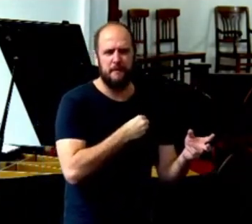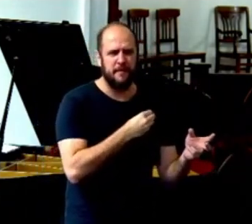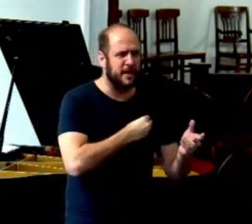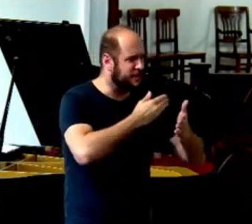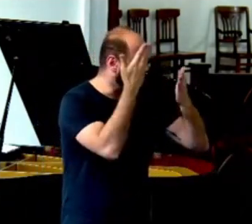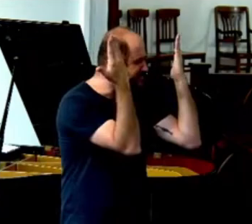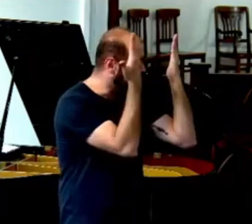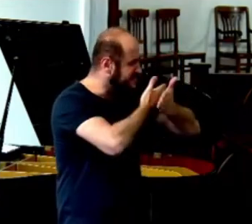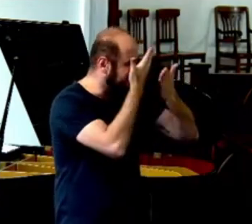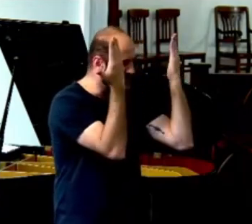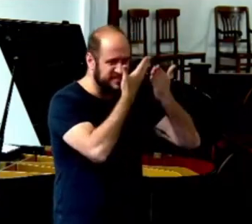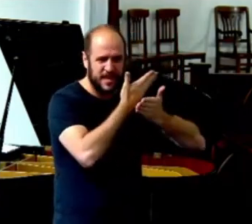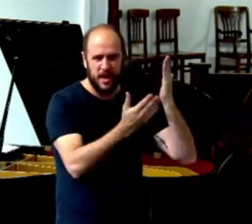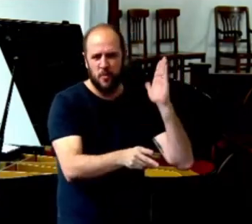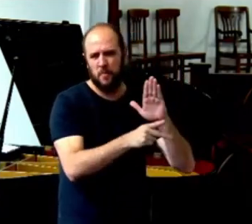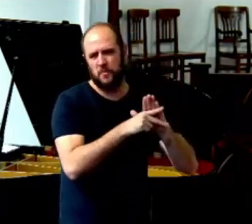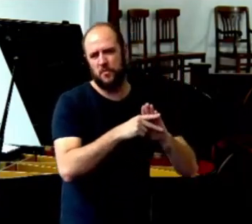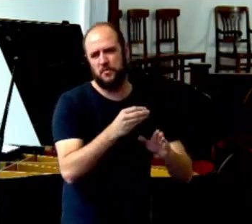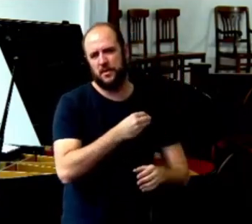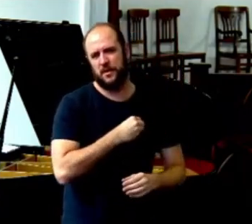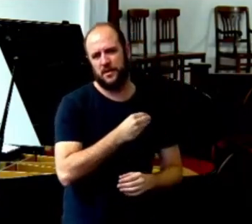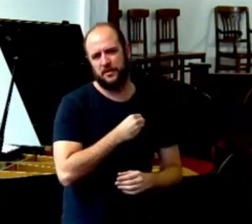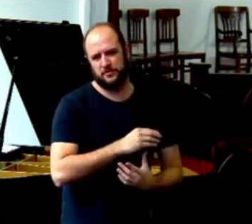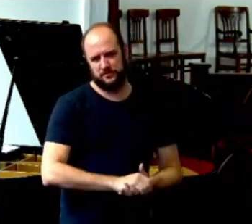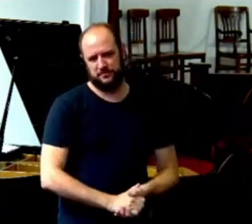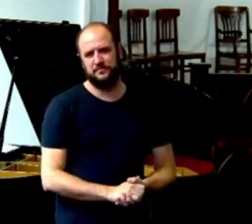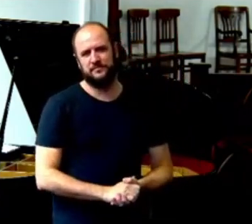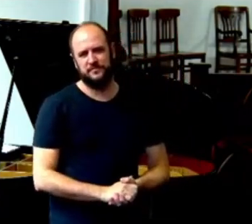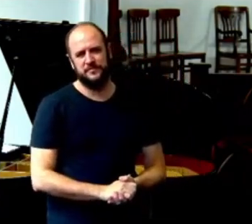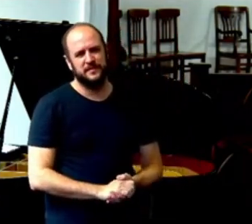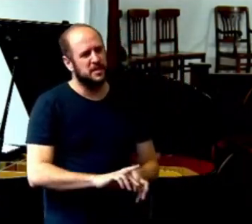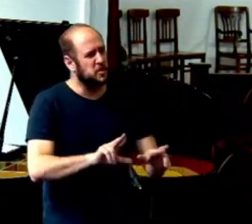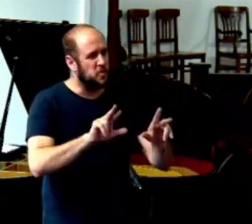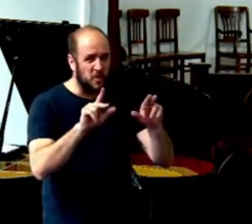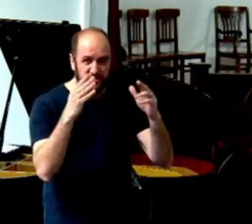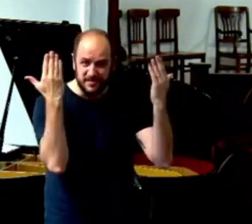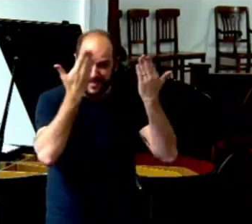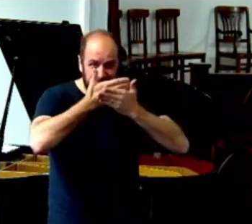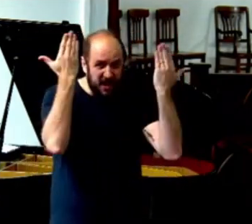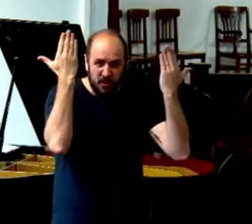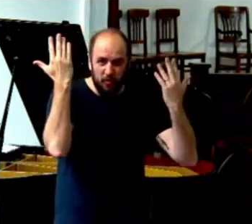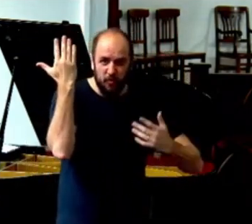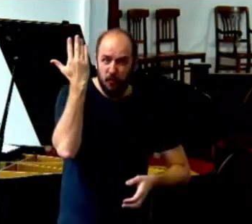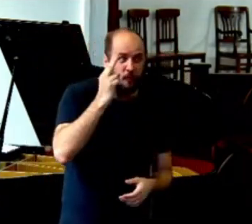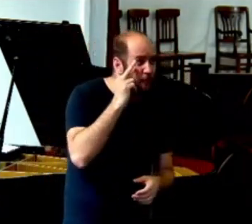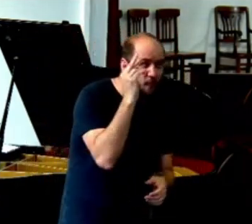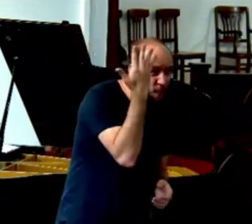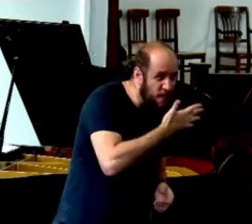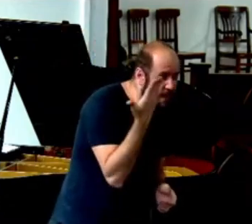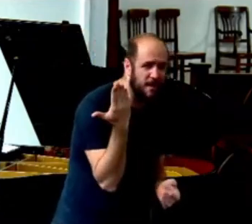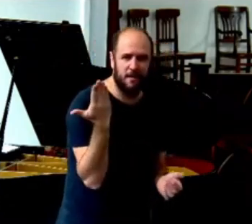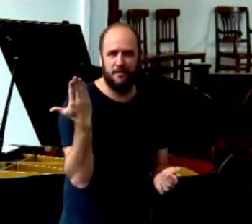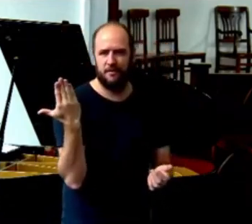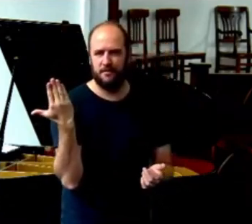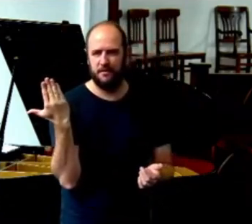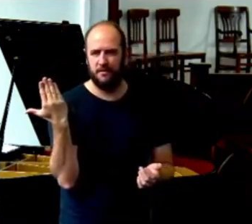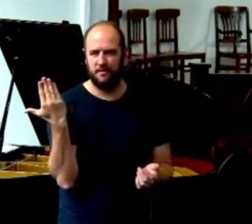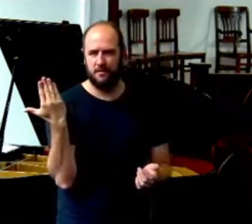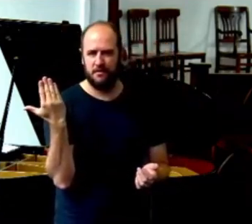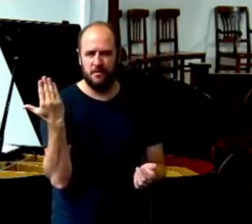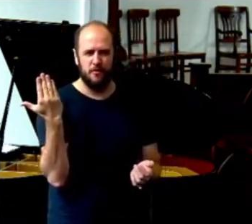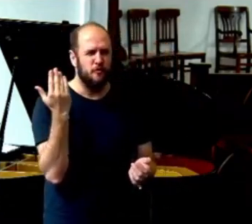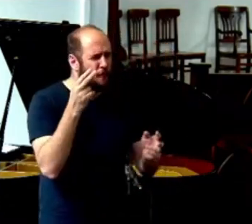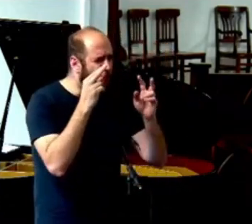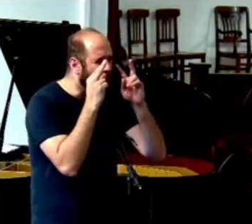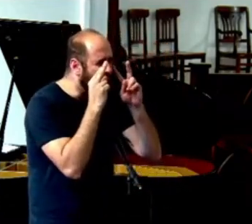está cego para o seu próprio pecado. Absolutamente cego. Ele consegue